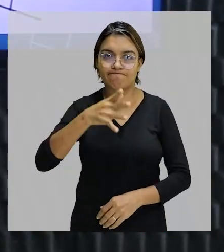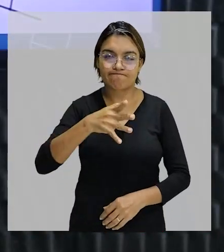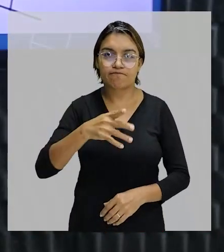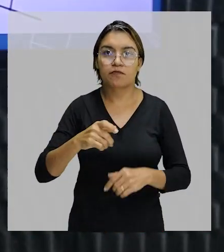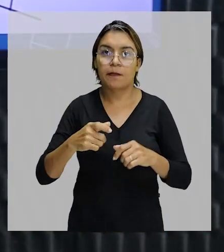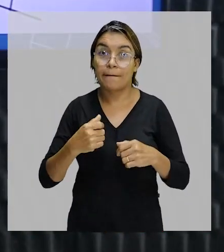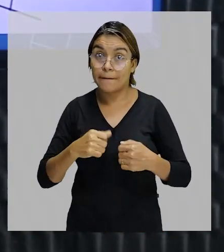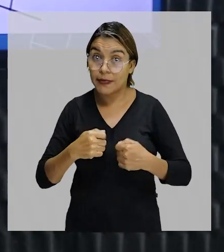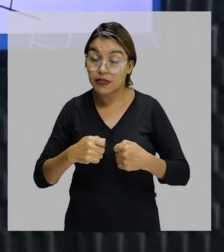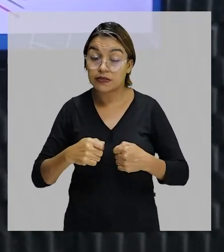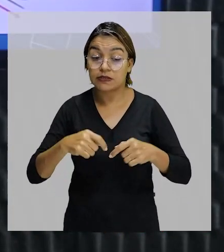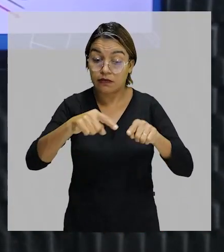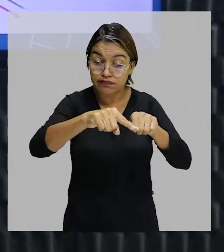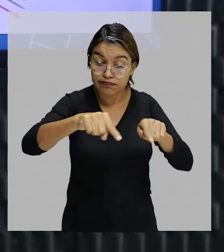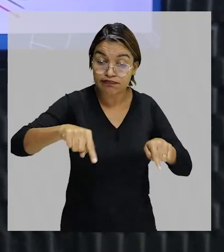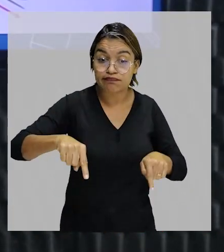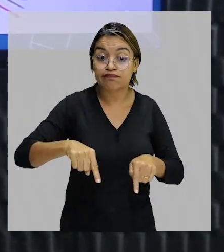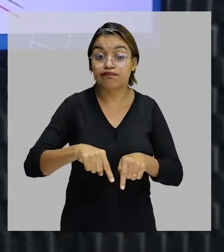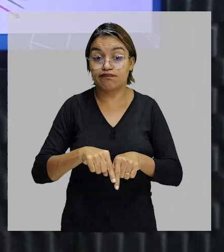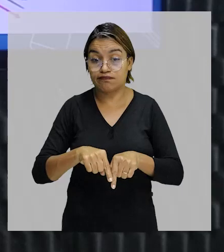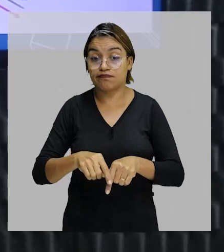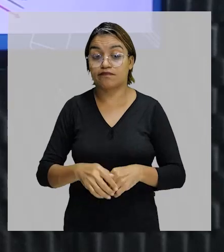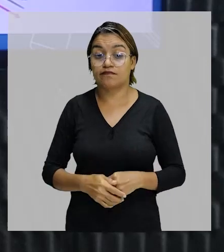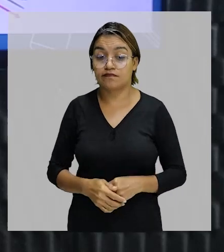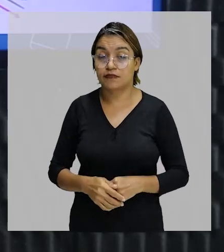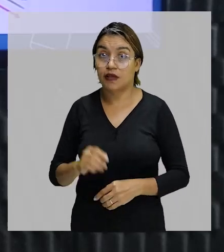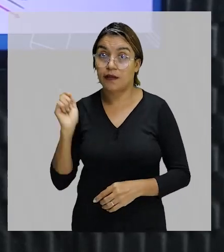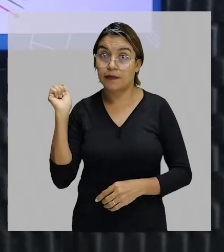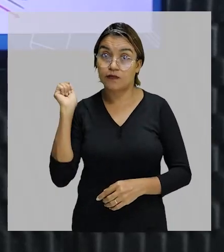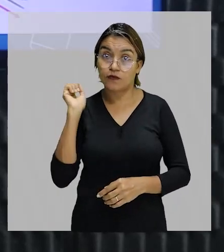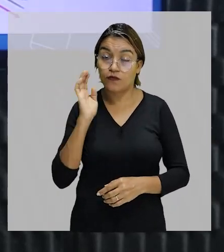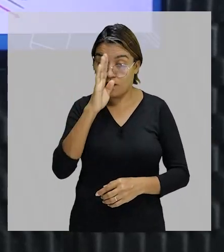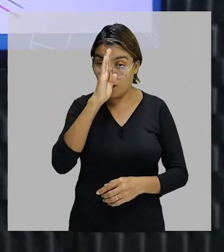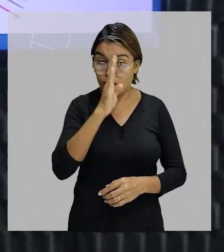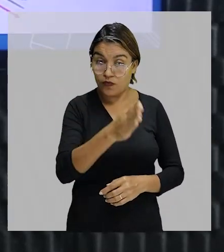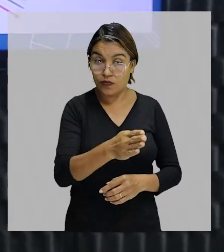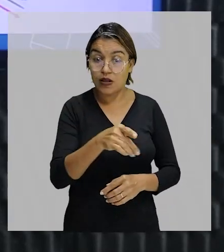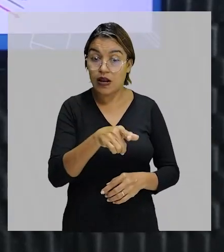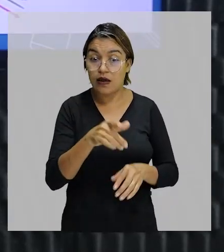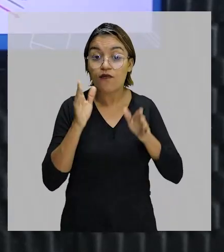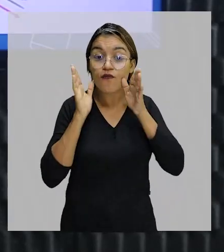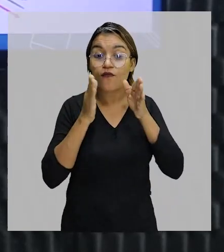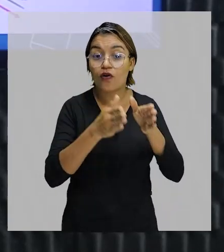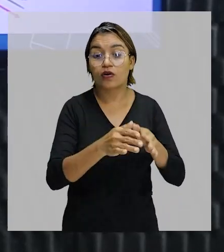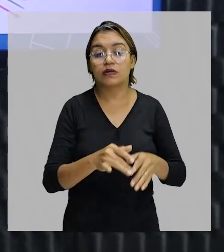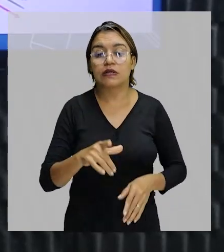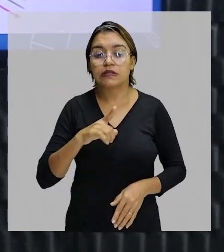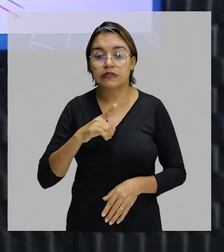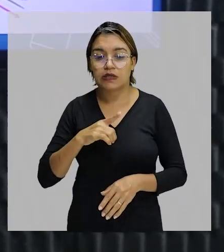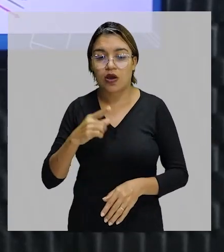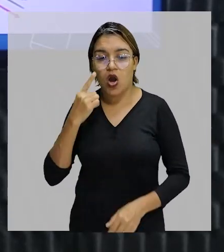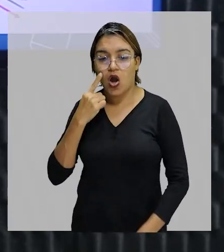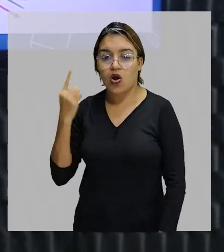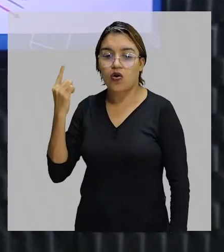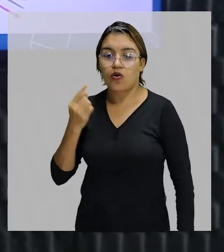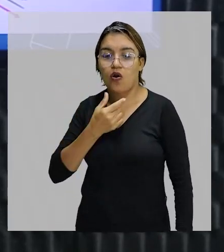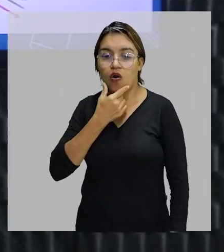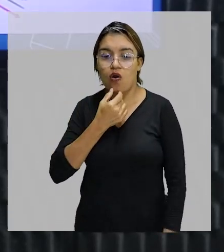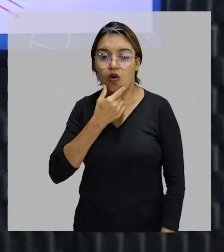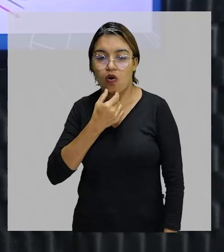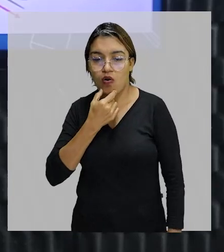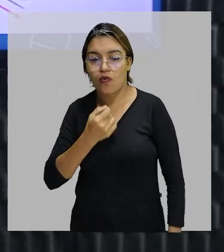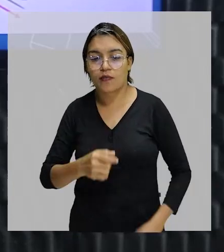dentro da área, obrigatoriamente. As especificações, no peso do feminino, 600 gramas, no masculino,